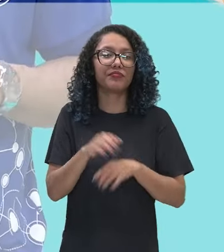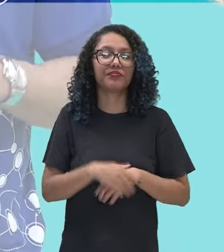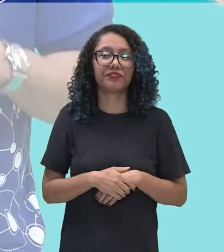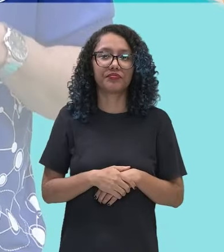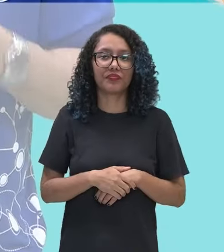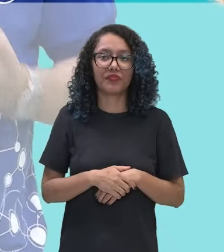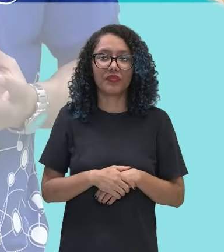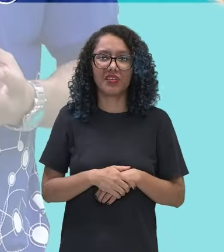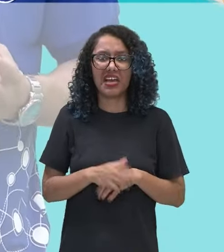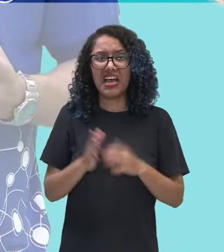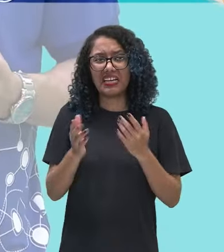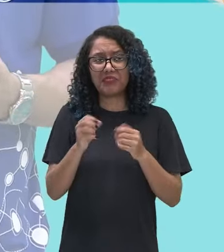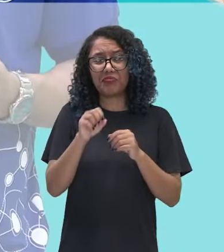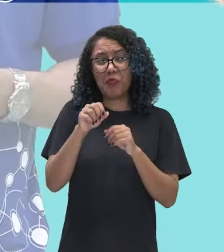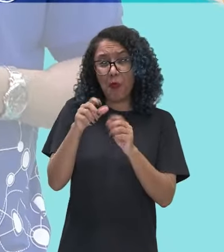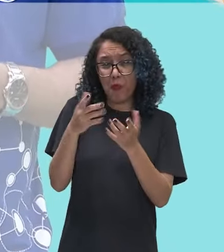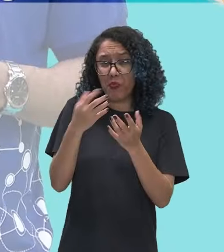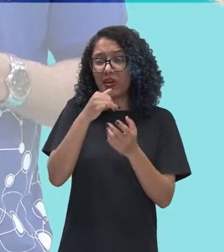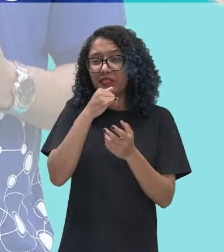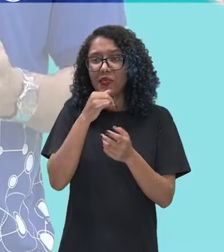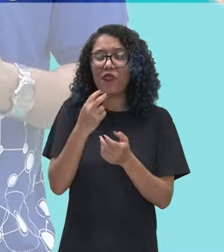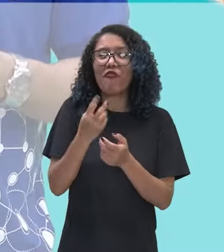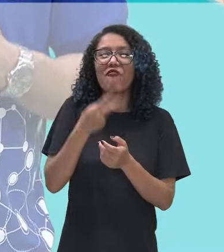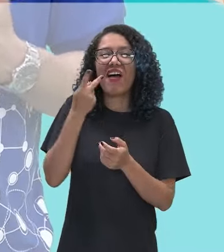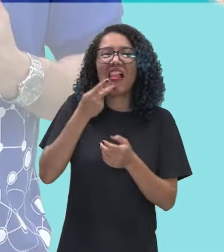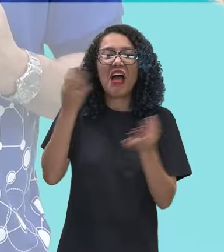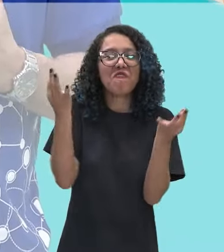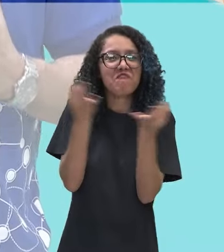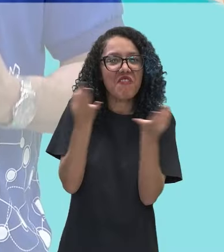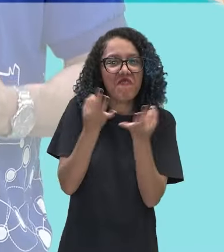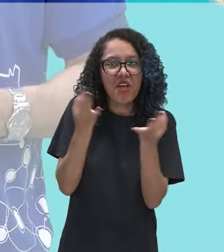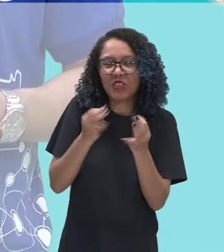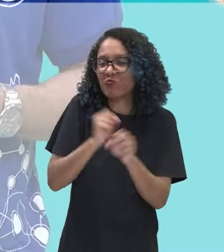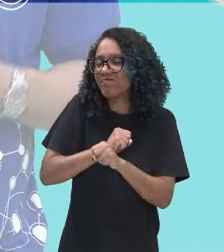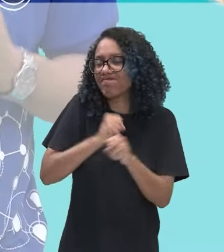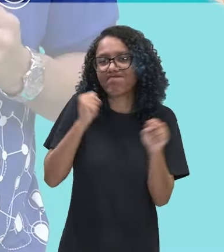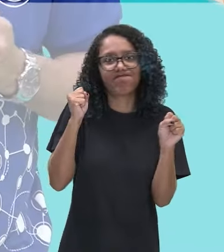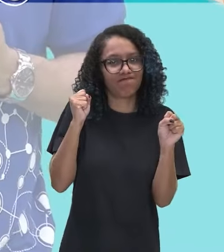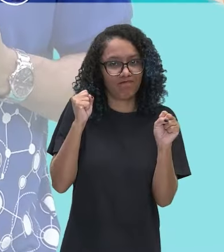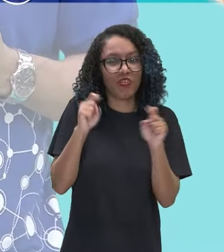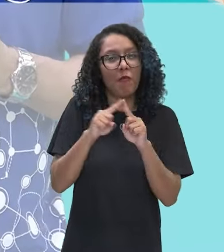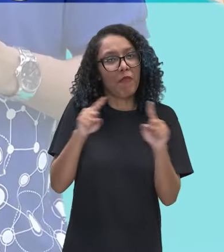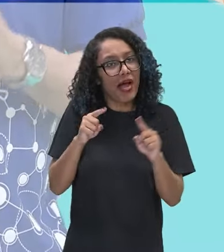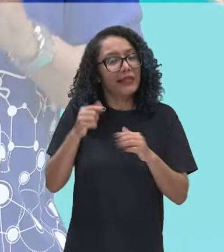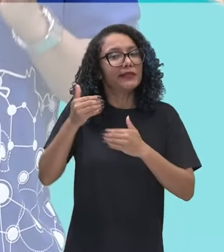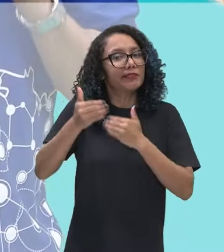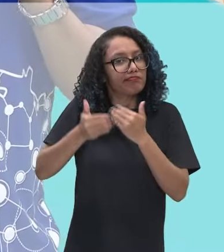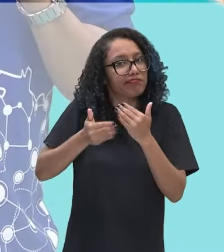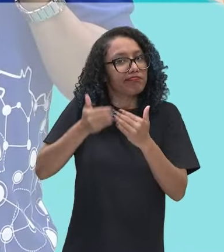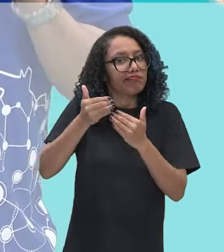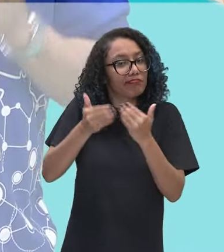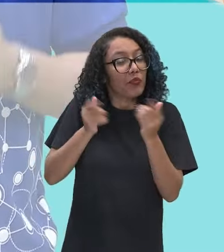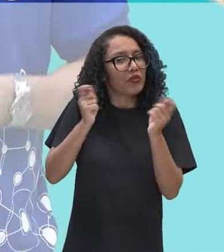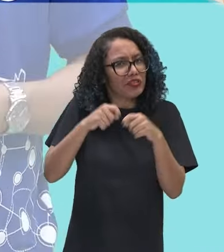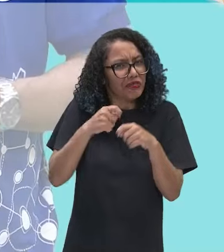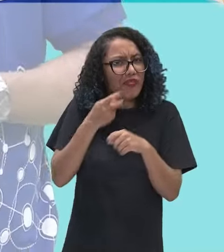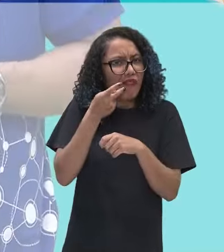pronúncia perfeita, ela não é possível, tá? Mas, enfim, a gente tem sempre o norte, a gente vai caminhando nesse sentido. Então, se vocês